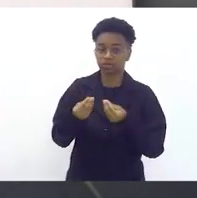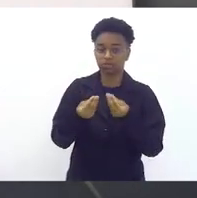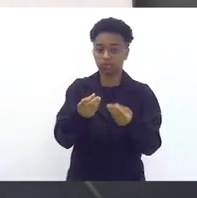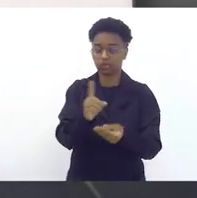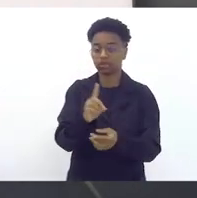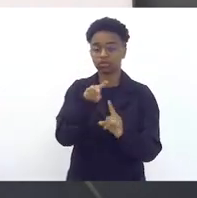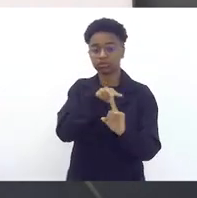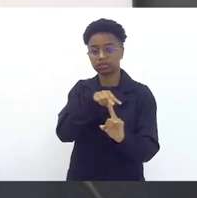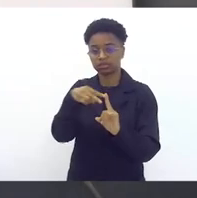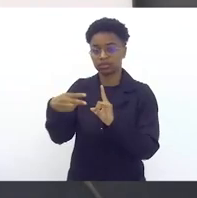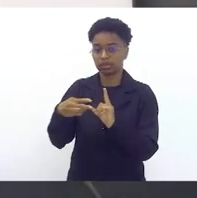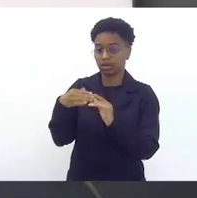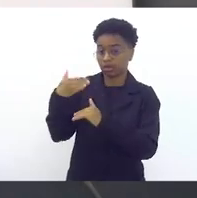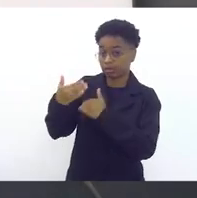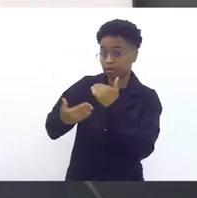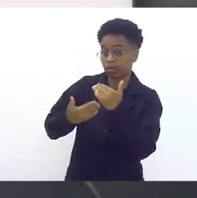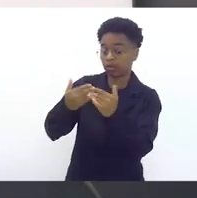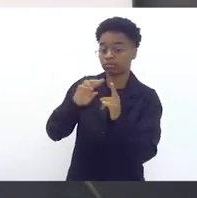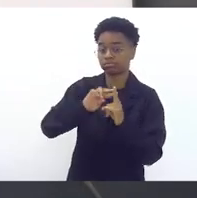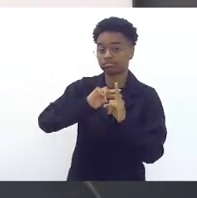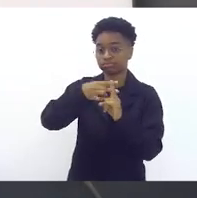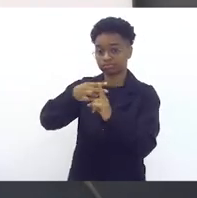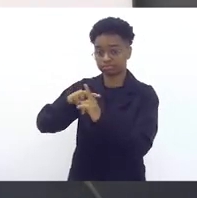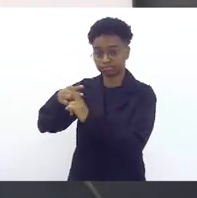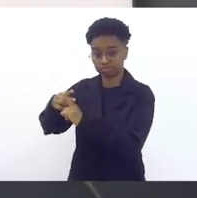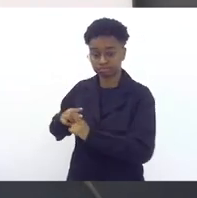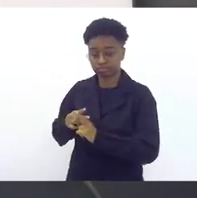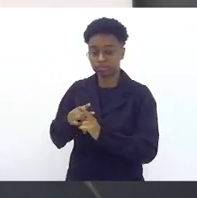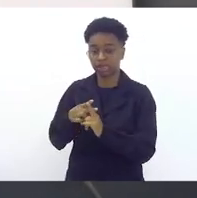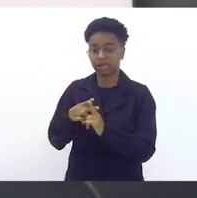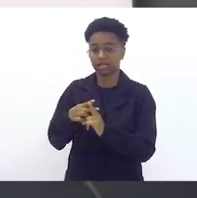perspectiva de progressão e promoção é